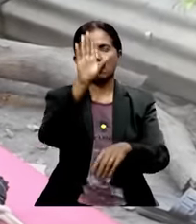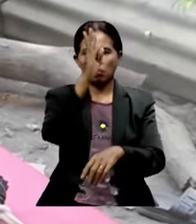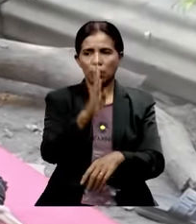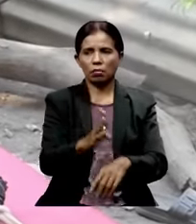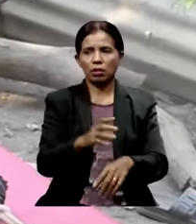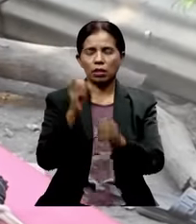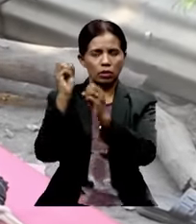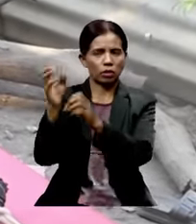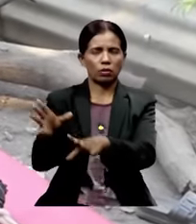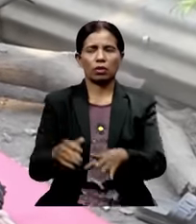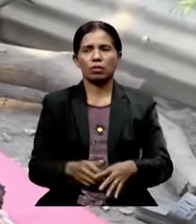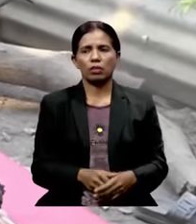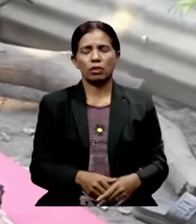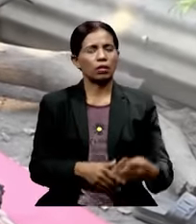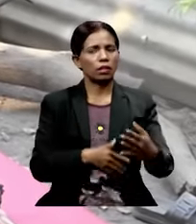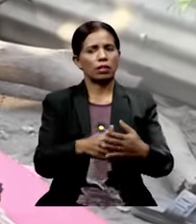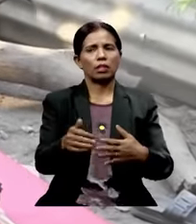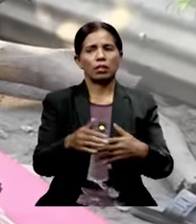Mas não vamos cercar só a ervir.